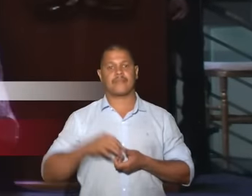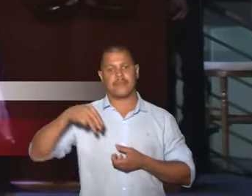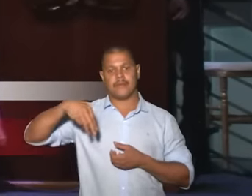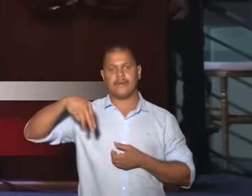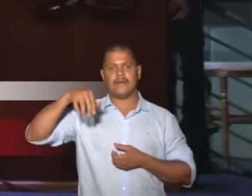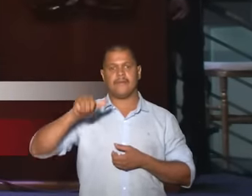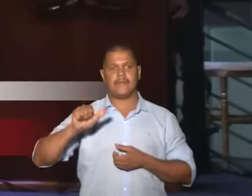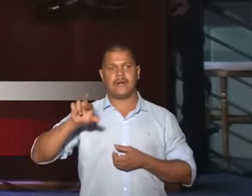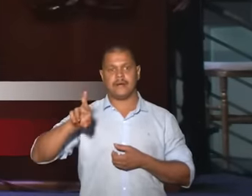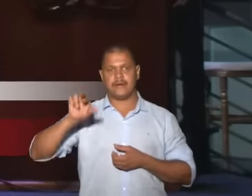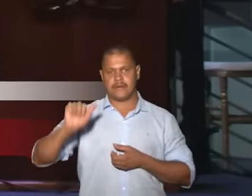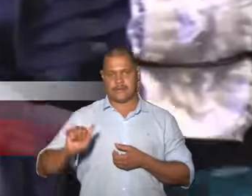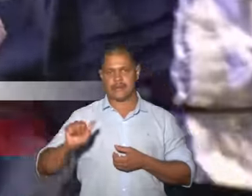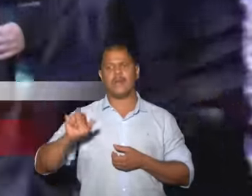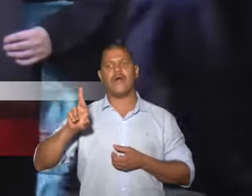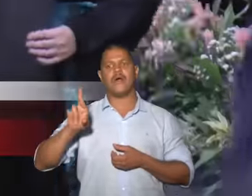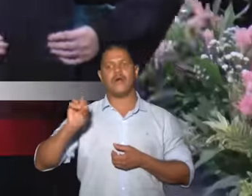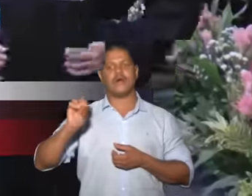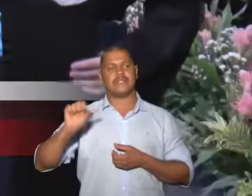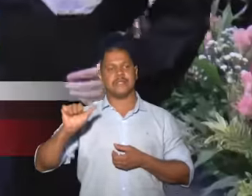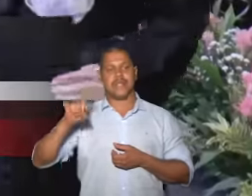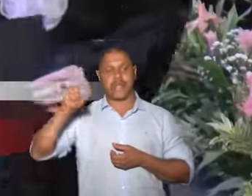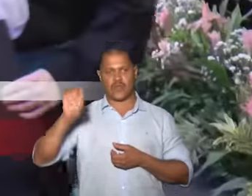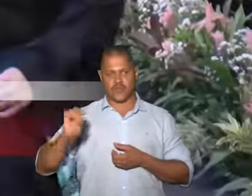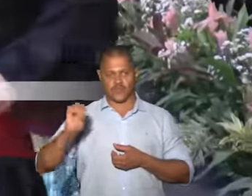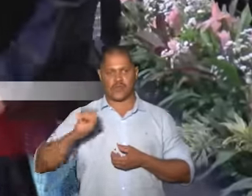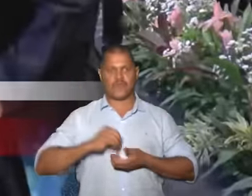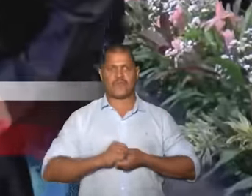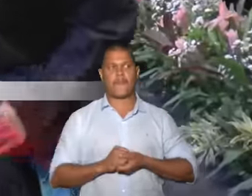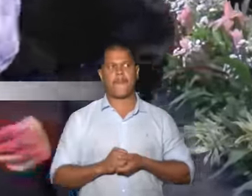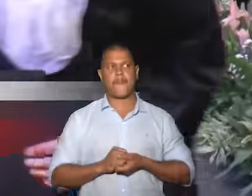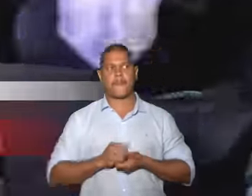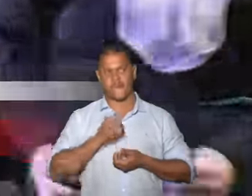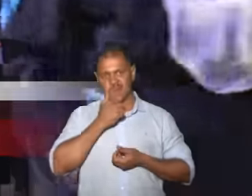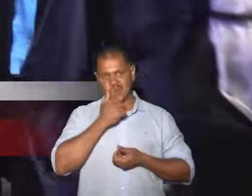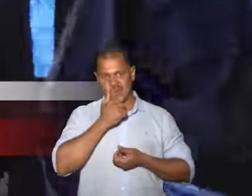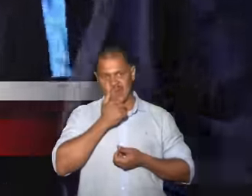Nara Rosado Liberale Everlin.